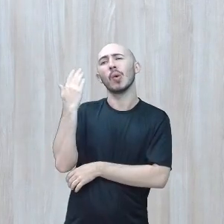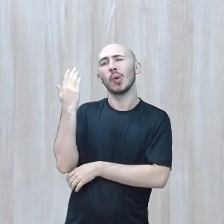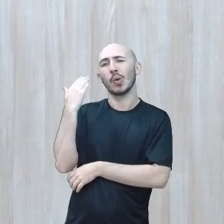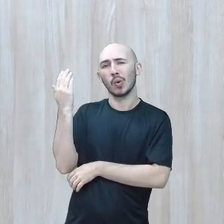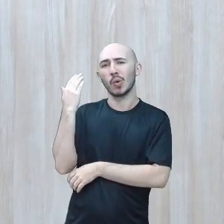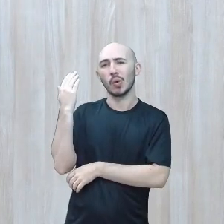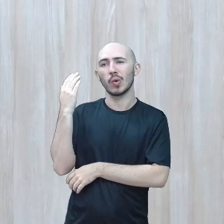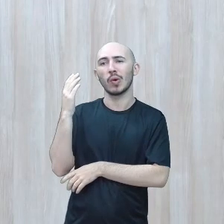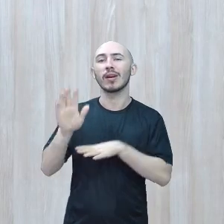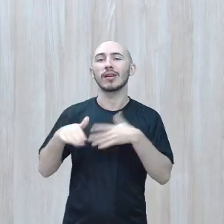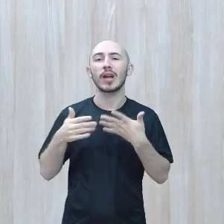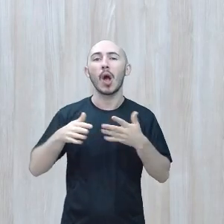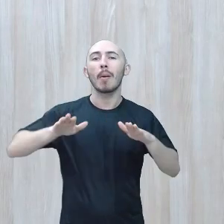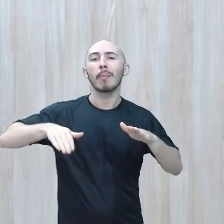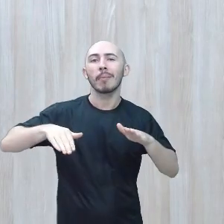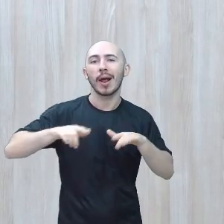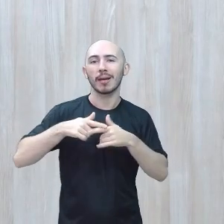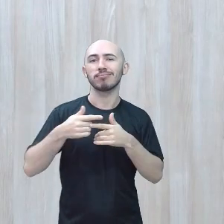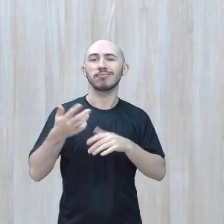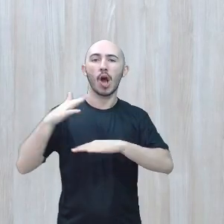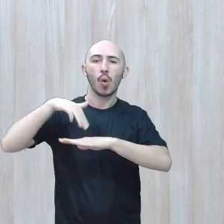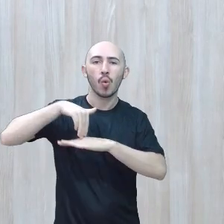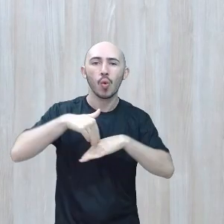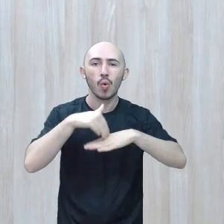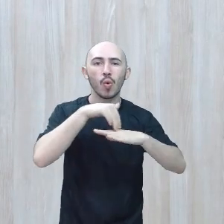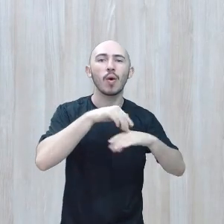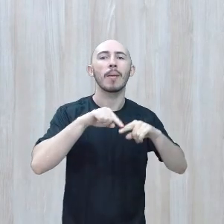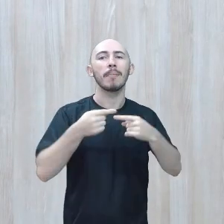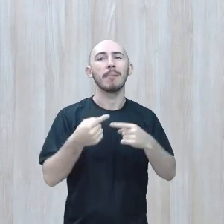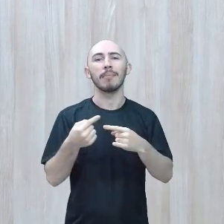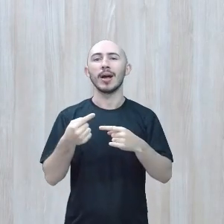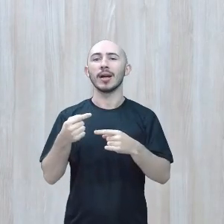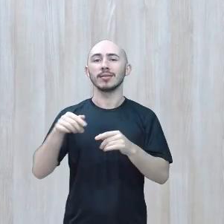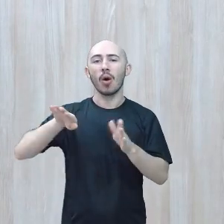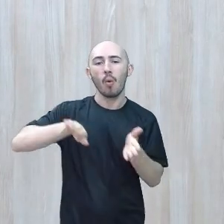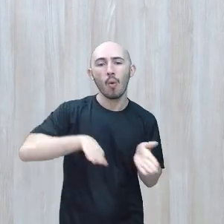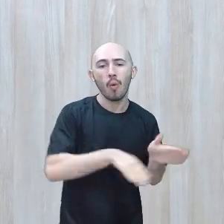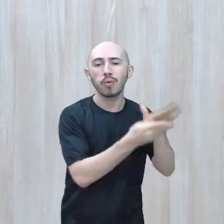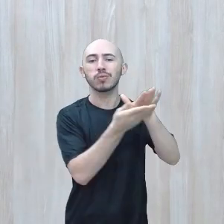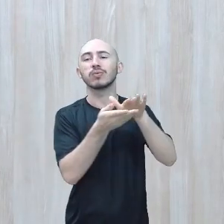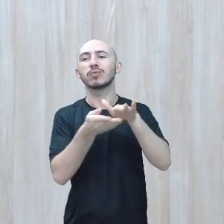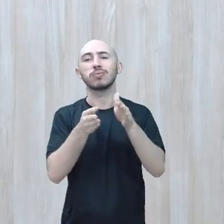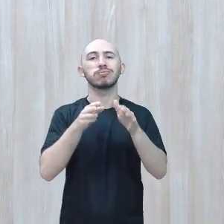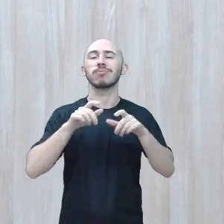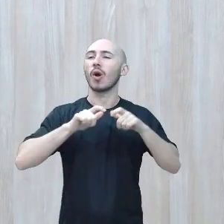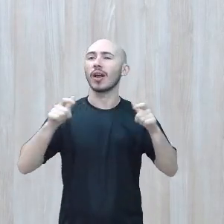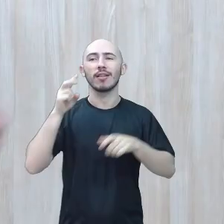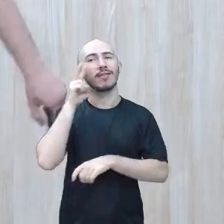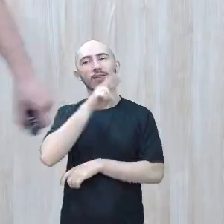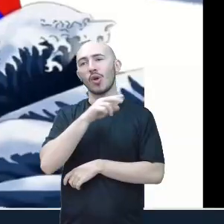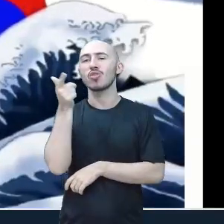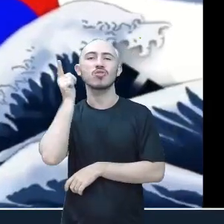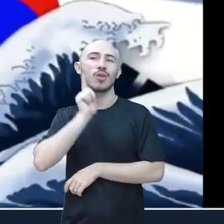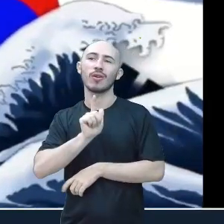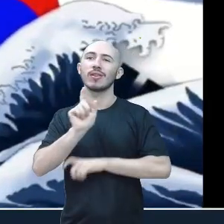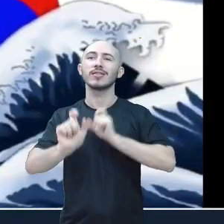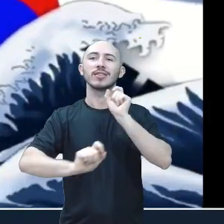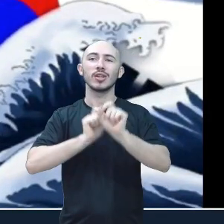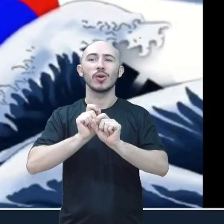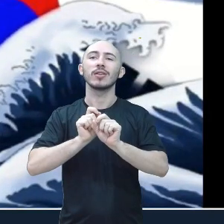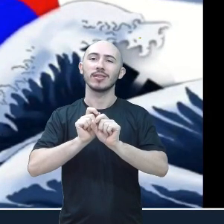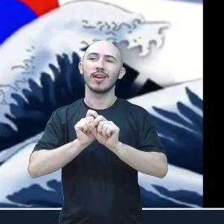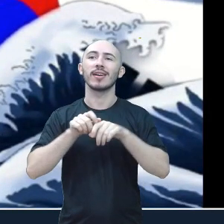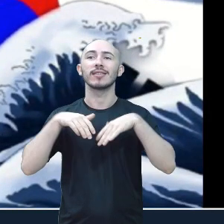são surfistas. Mas essa onda é muito grande, eles não conseguem pegar. A gente está falando da onda